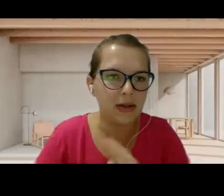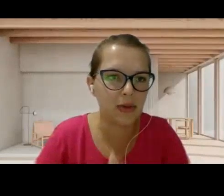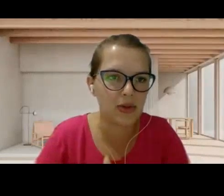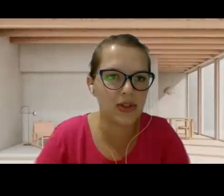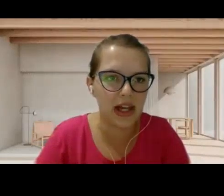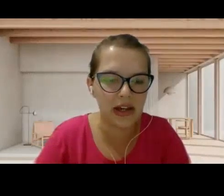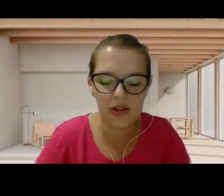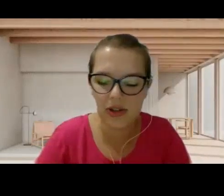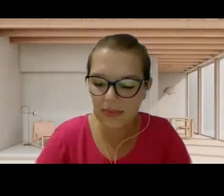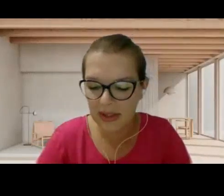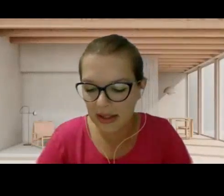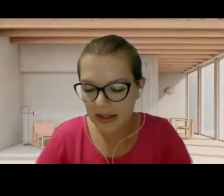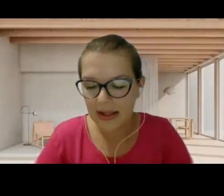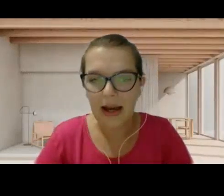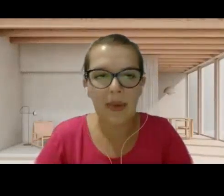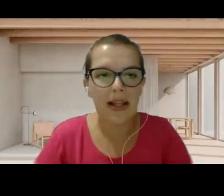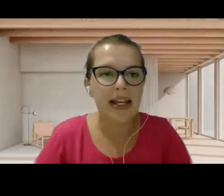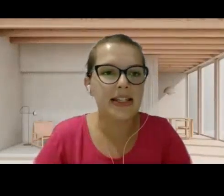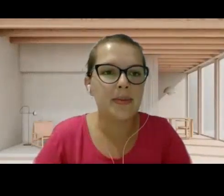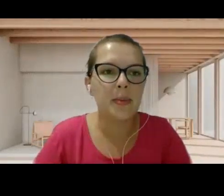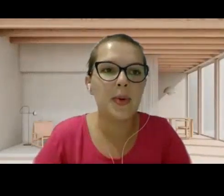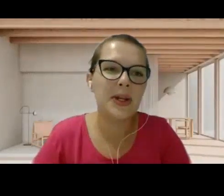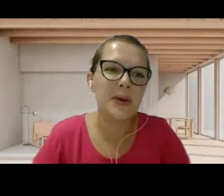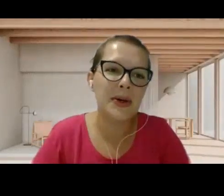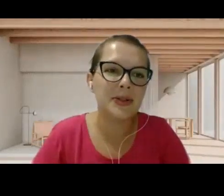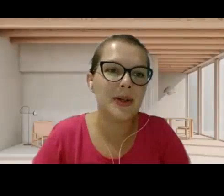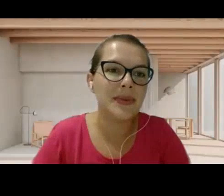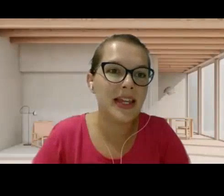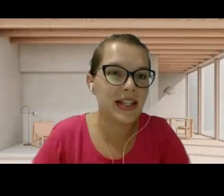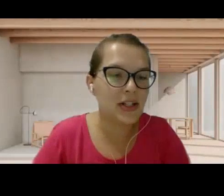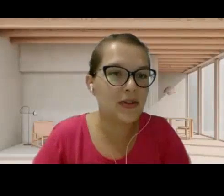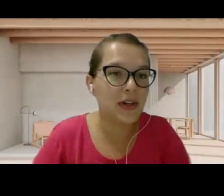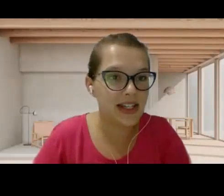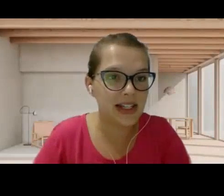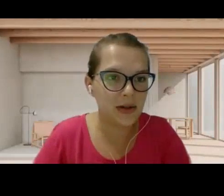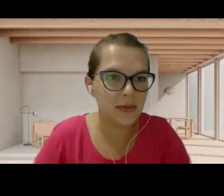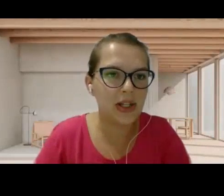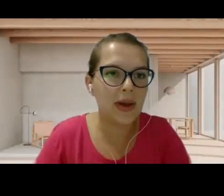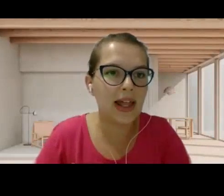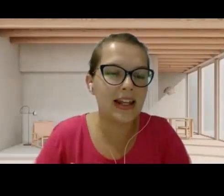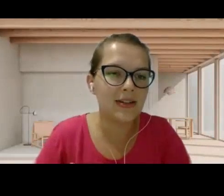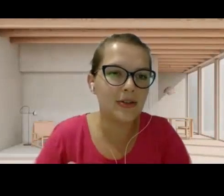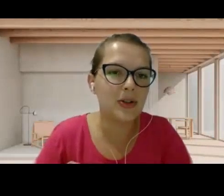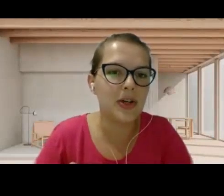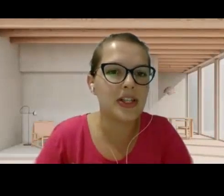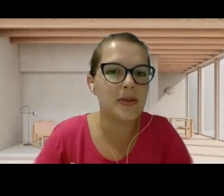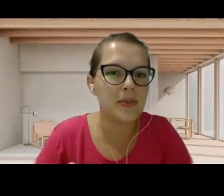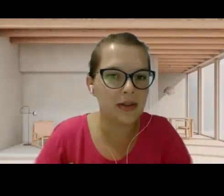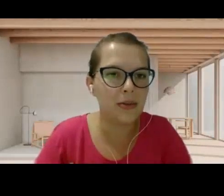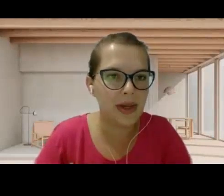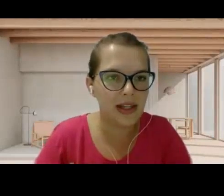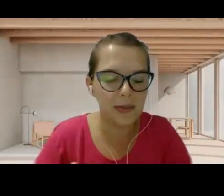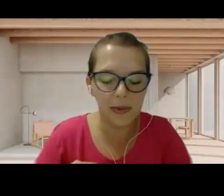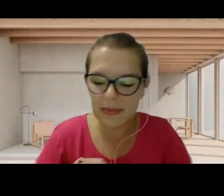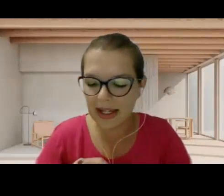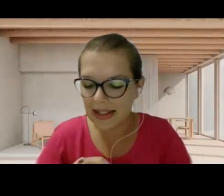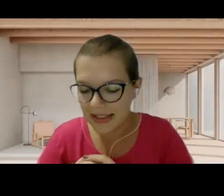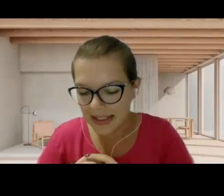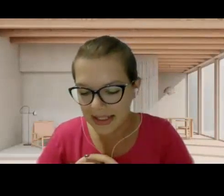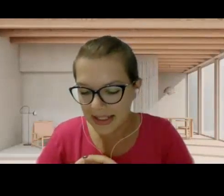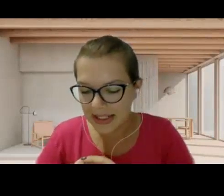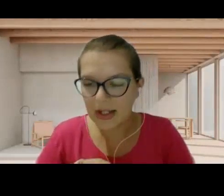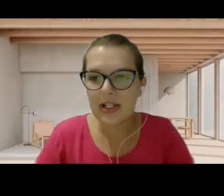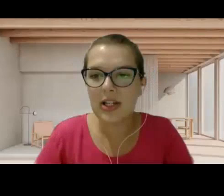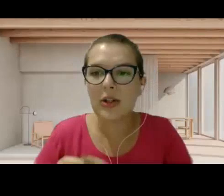vai ficar lá no nosso site. A palestra, por enquanto, não tem certificação, então ela é nível de conhecimento mesmo,